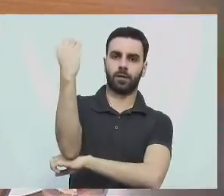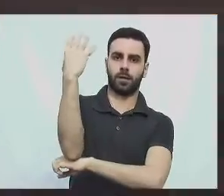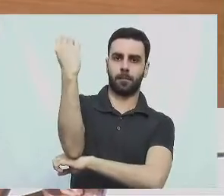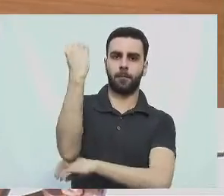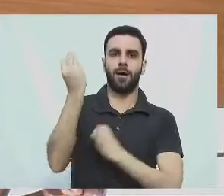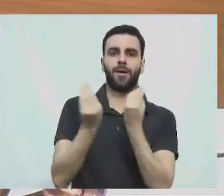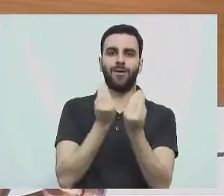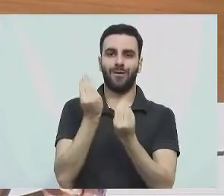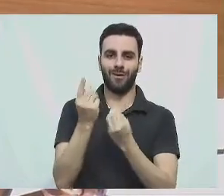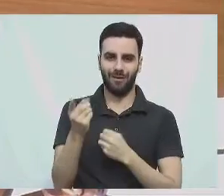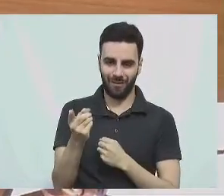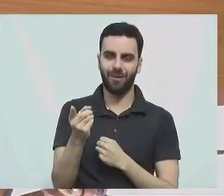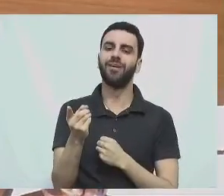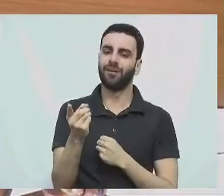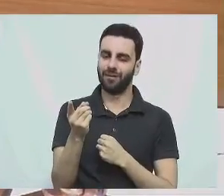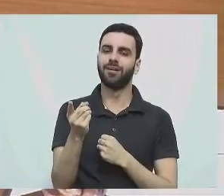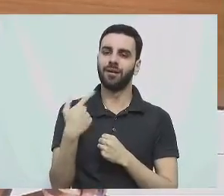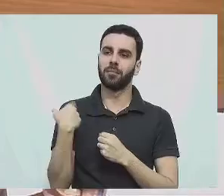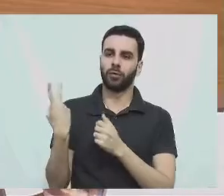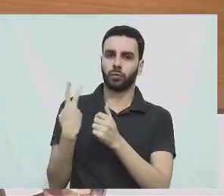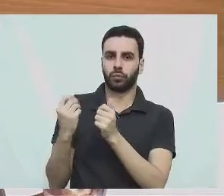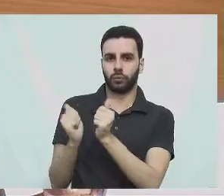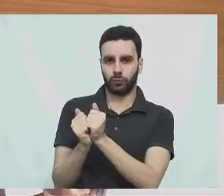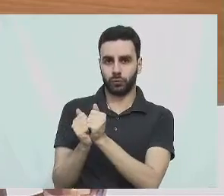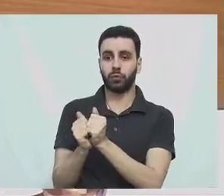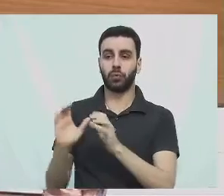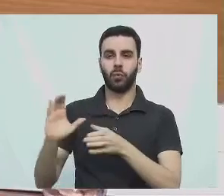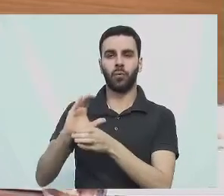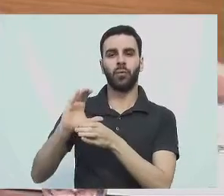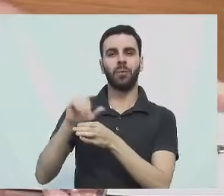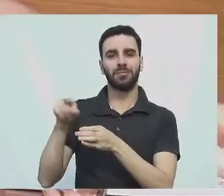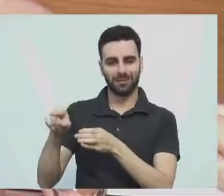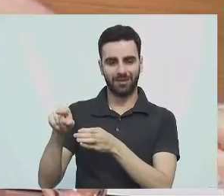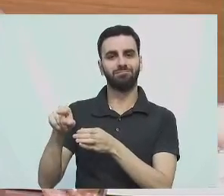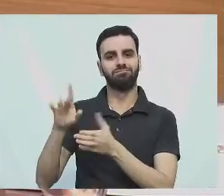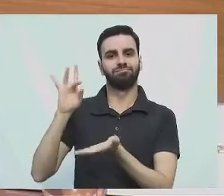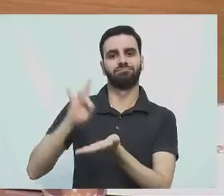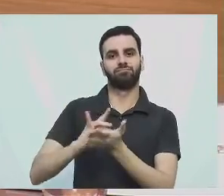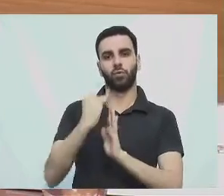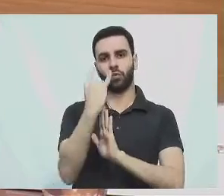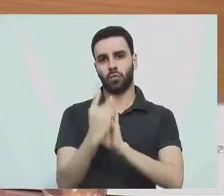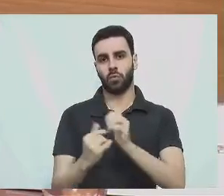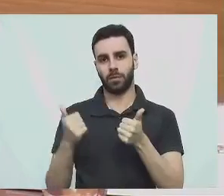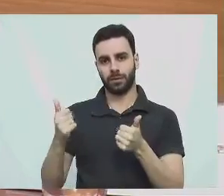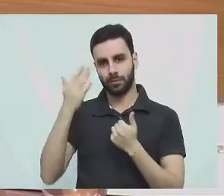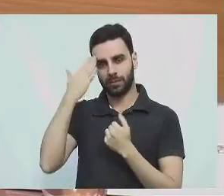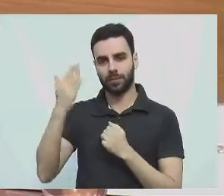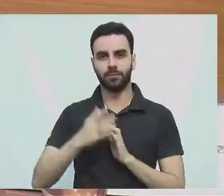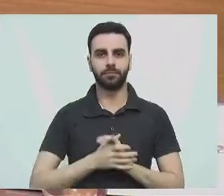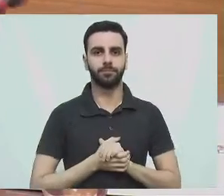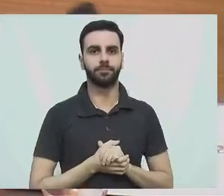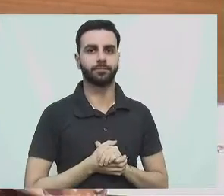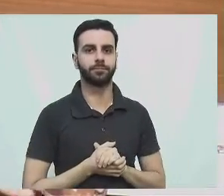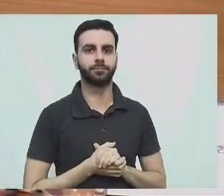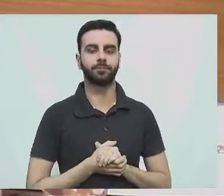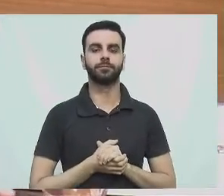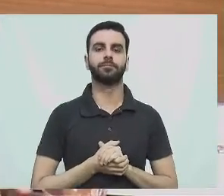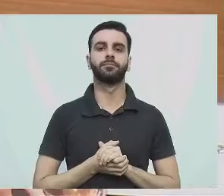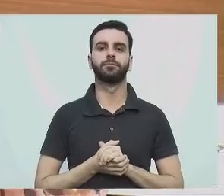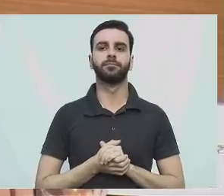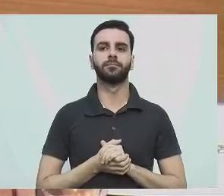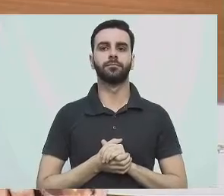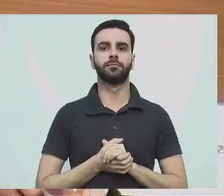comissão e juntamente com o senhor, que faz parte dessa comissão, fazer isso oficial. Ok? Muito obrigado.